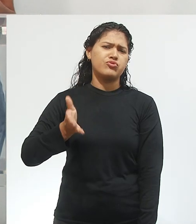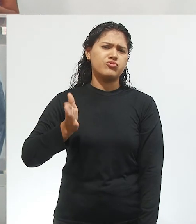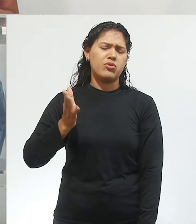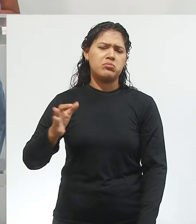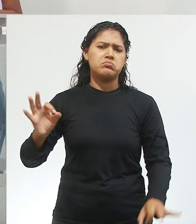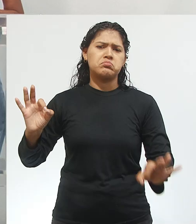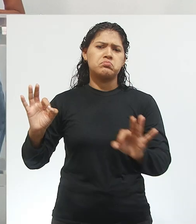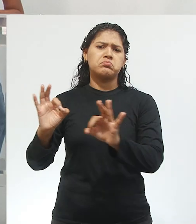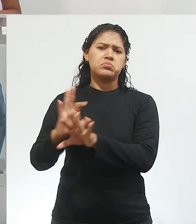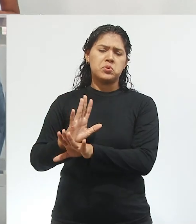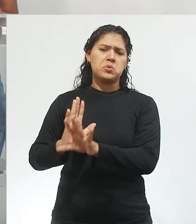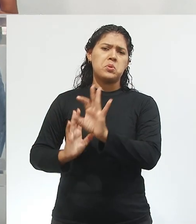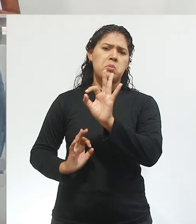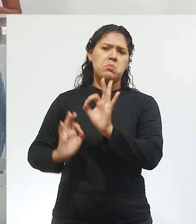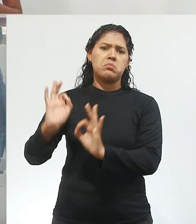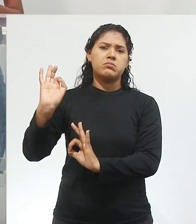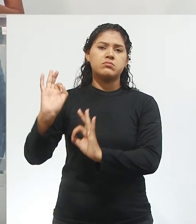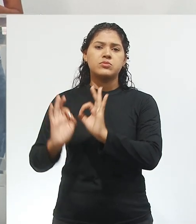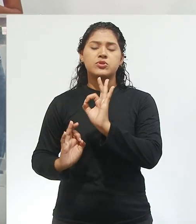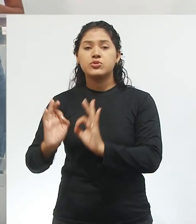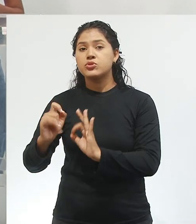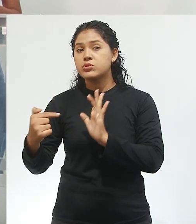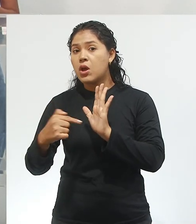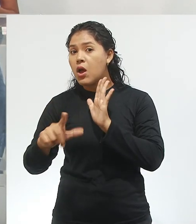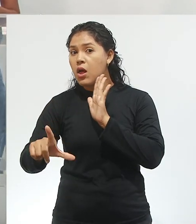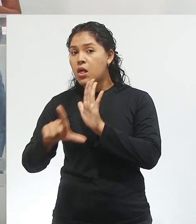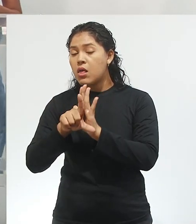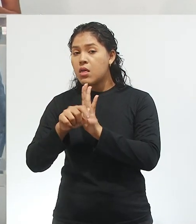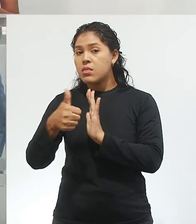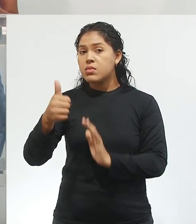implementou, né, o que preconiza a Lei